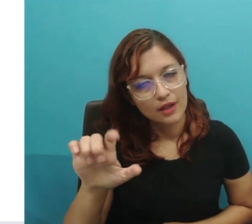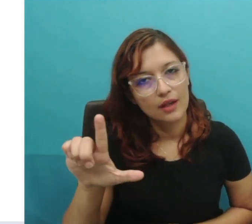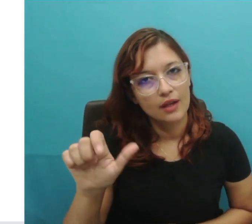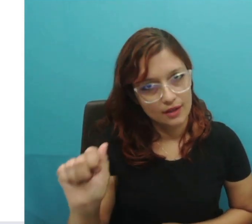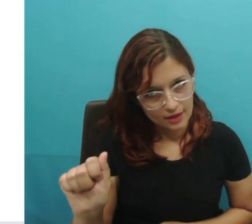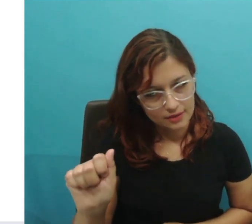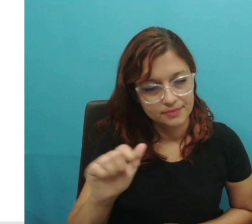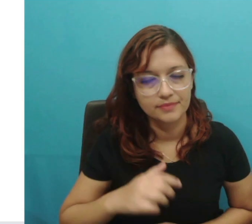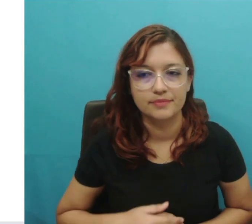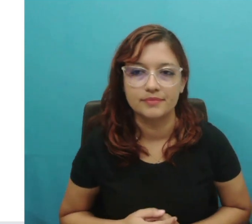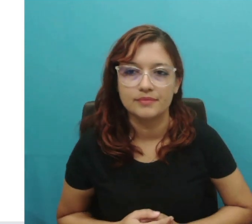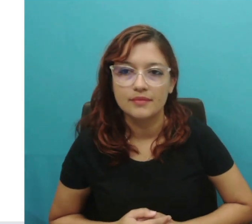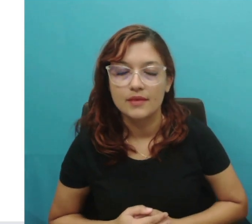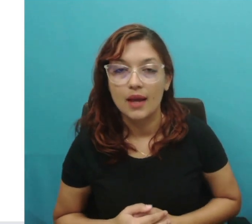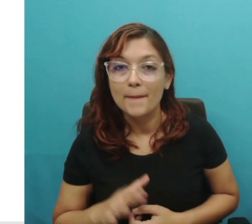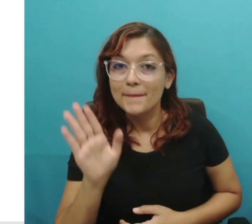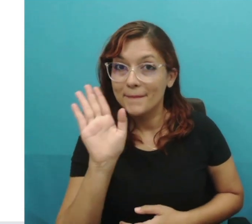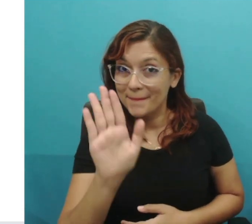ela.